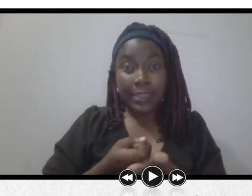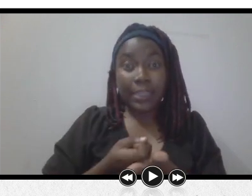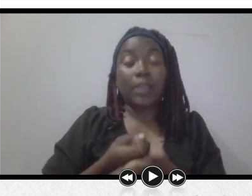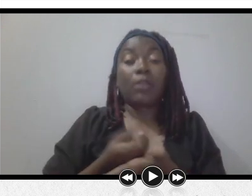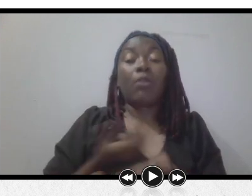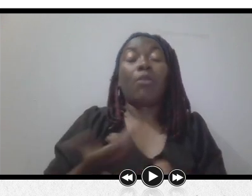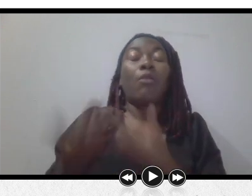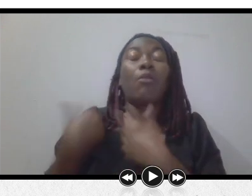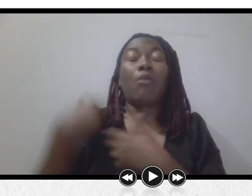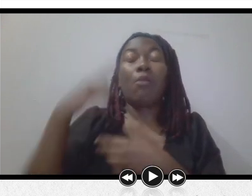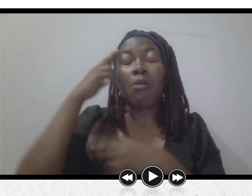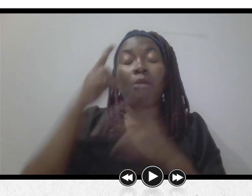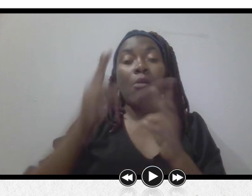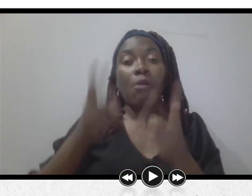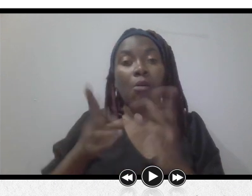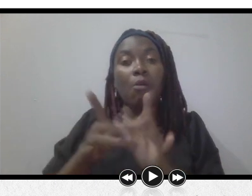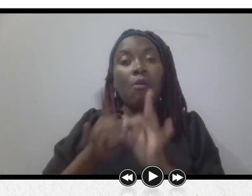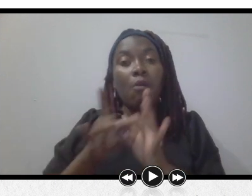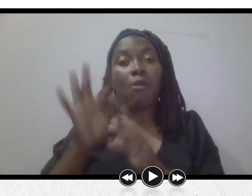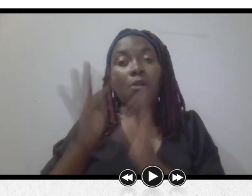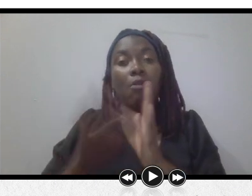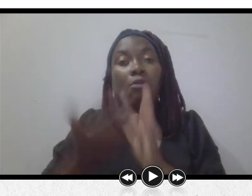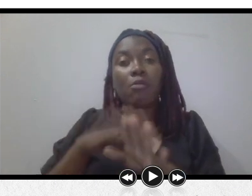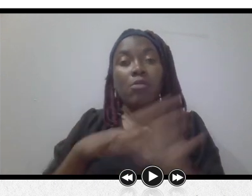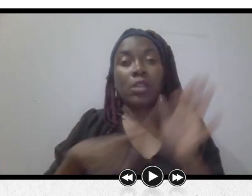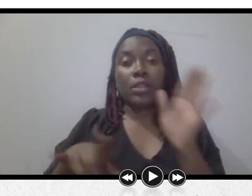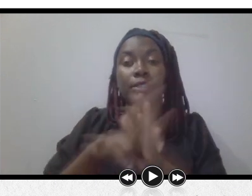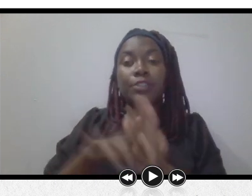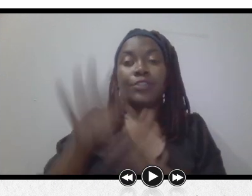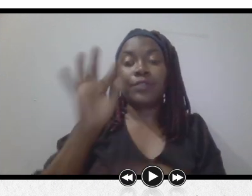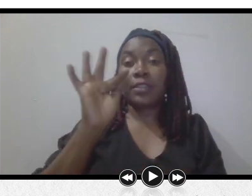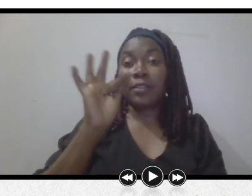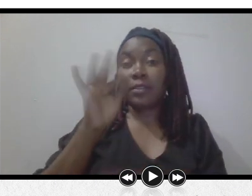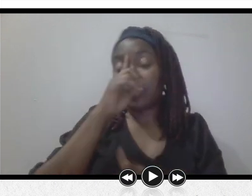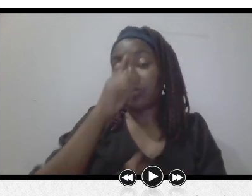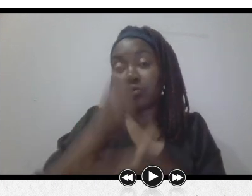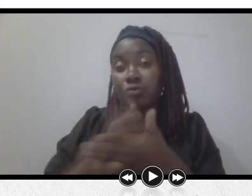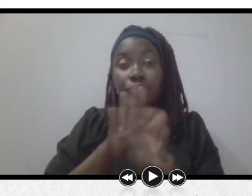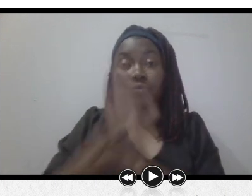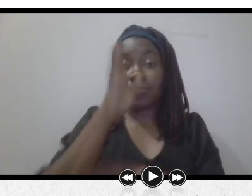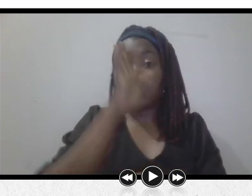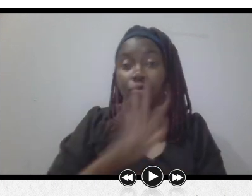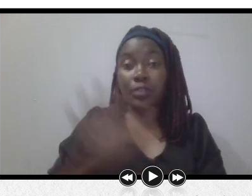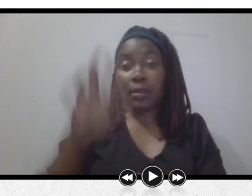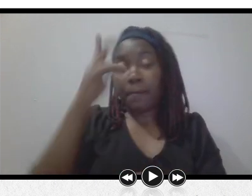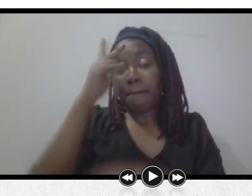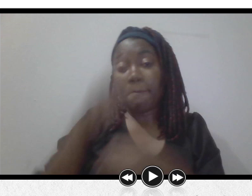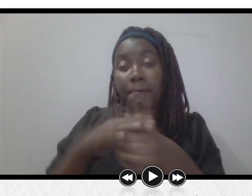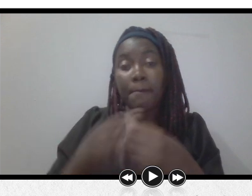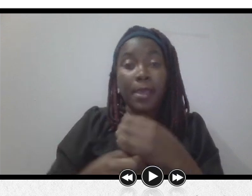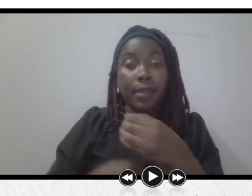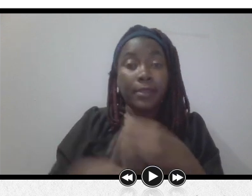compete à própria União Federal, através de uma legislação federal, instituir diretrizes nacionais para o saneamento